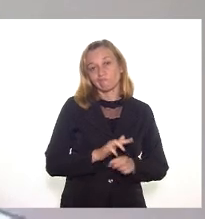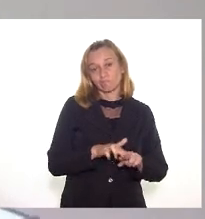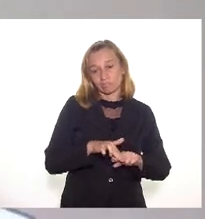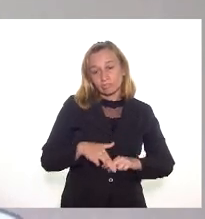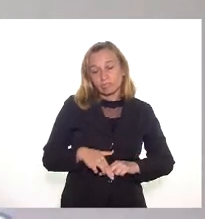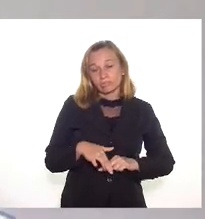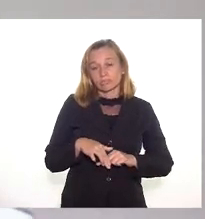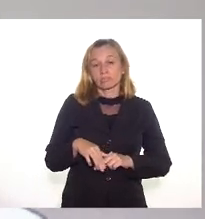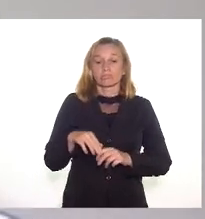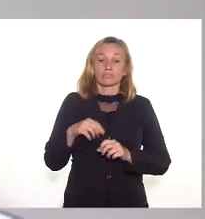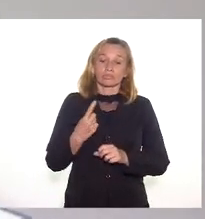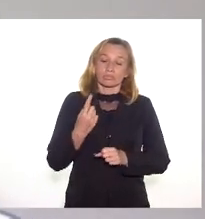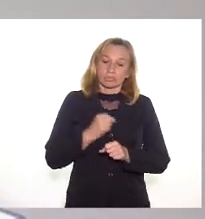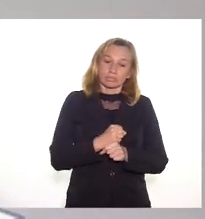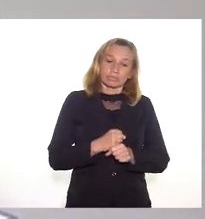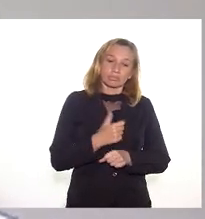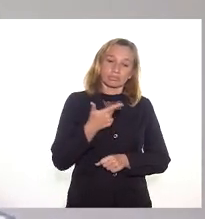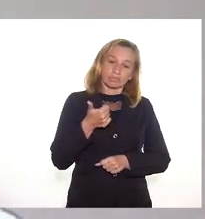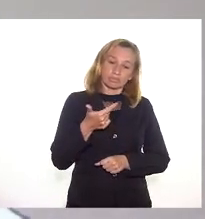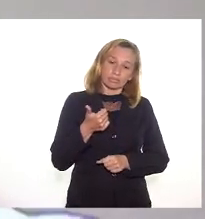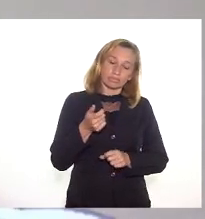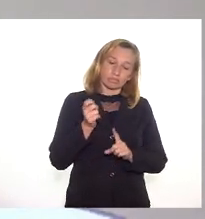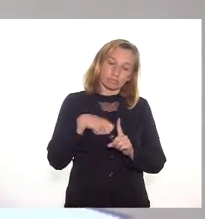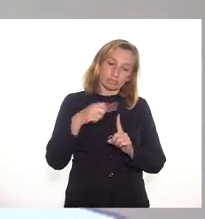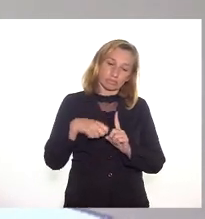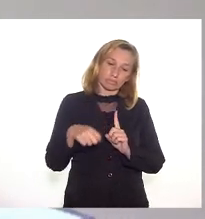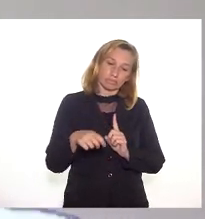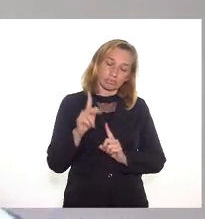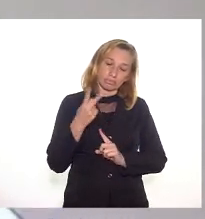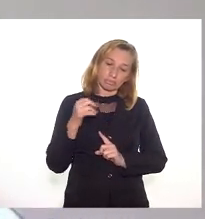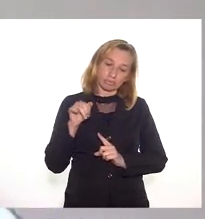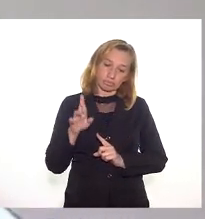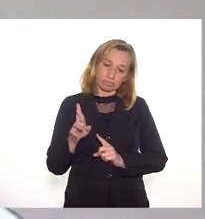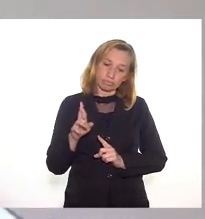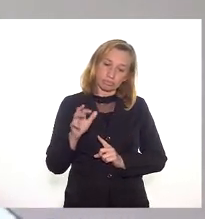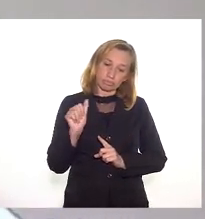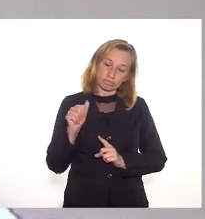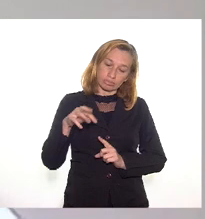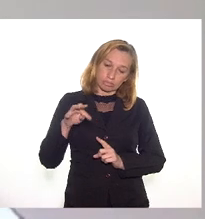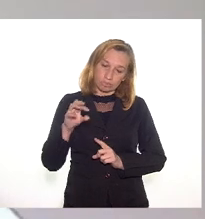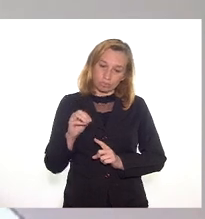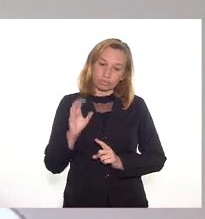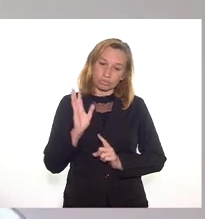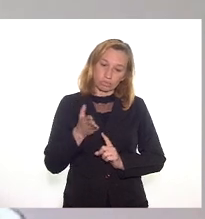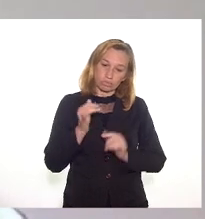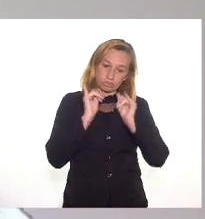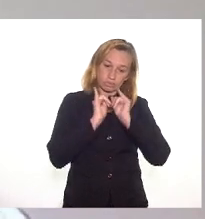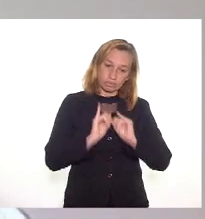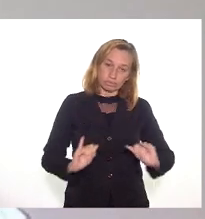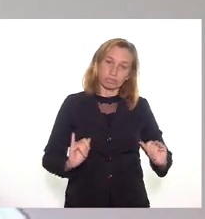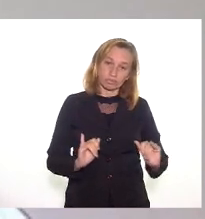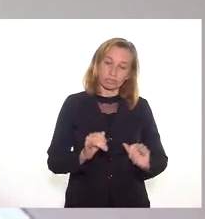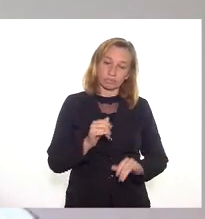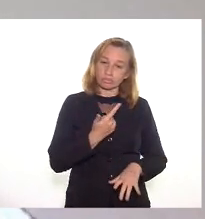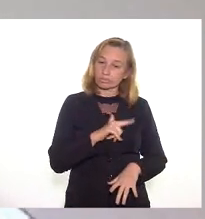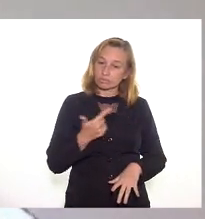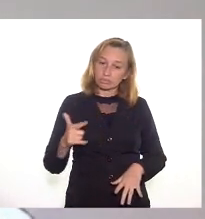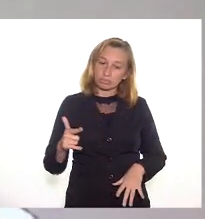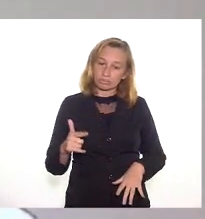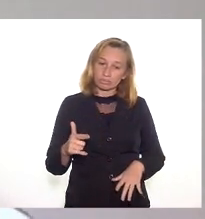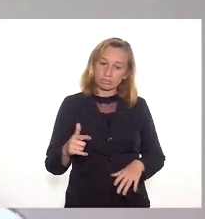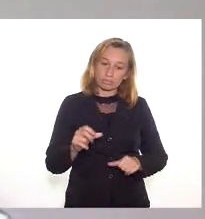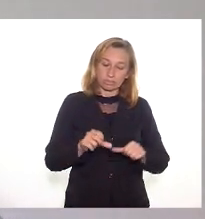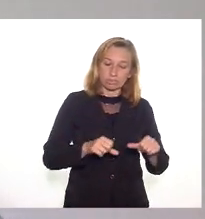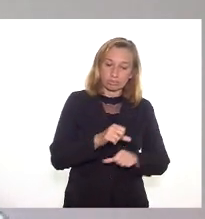isso que como o ano tem 12 meses é por isso que o reitor Antônio Cláudio da Nóbrega também já está anunciando que se não houver nenhuma